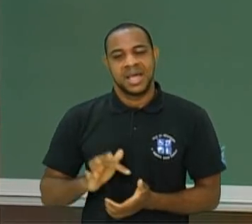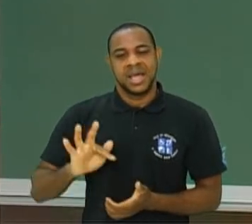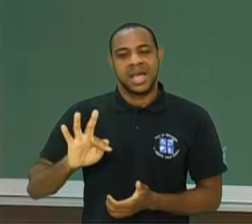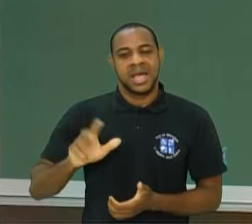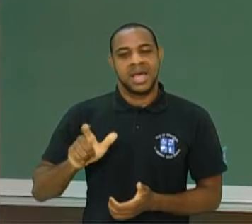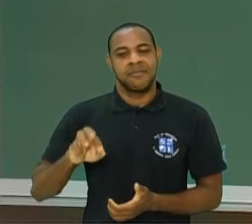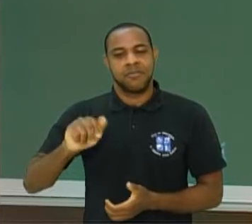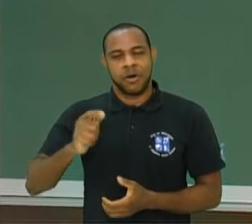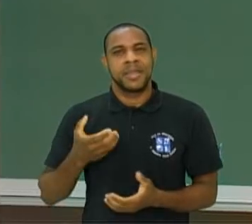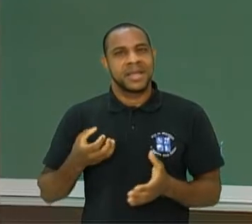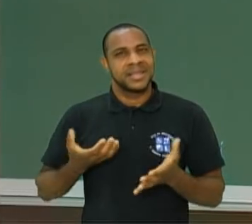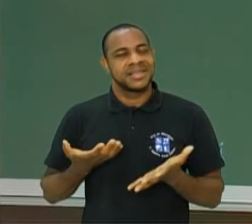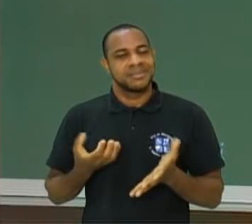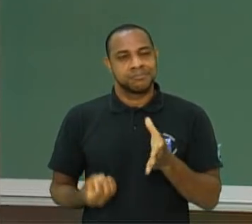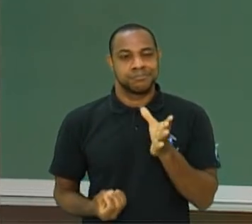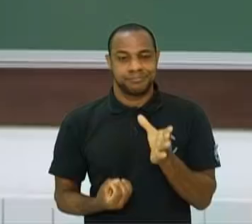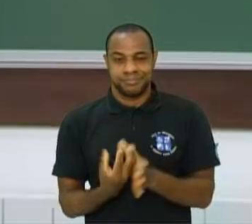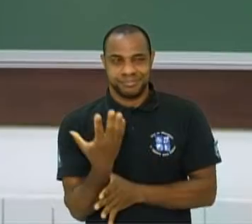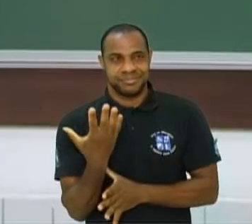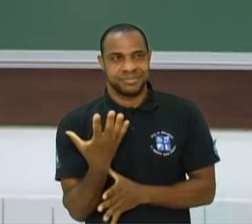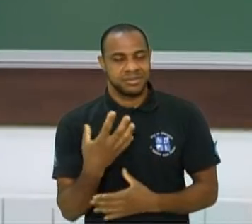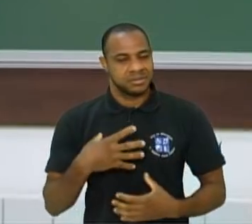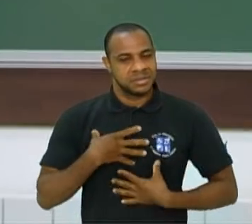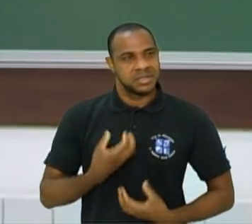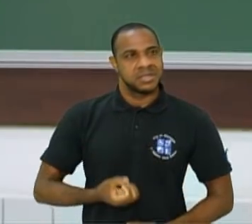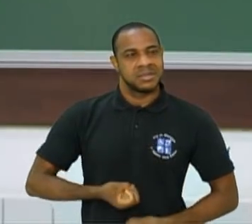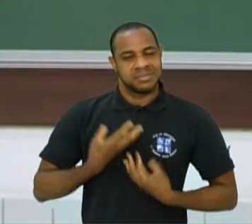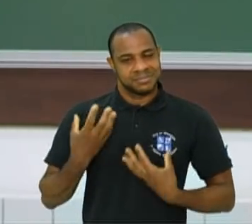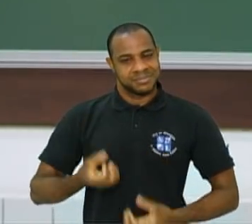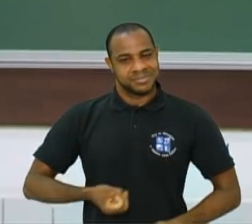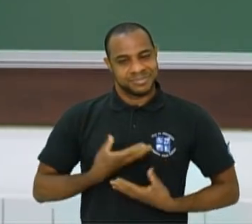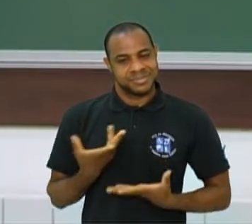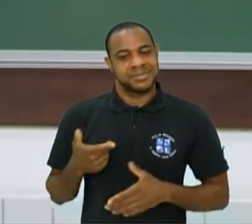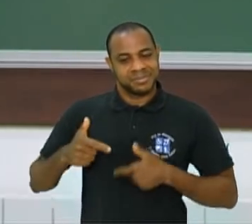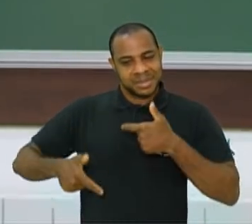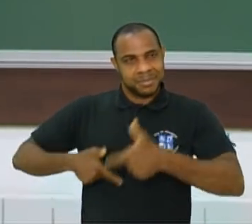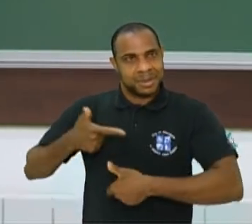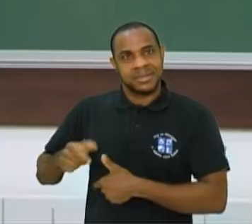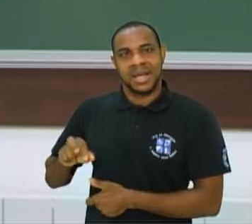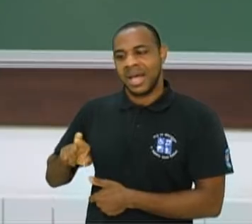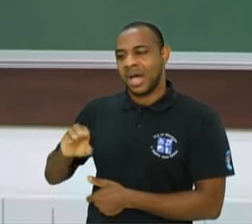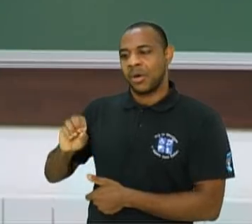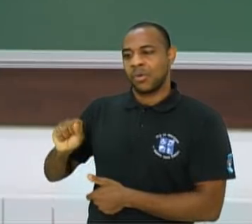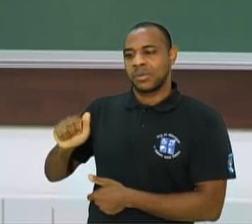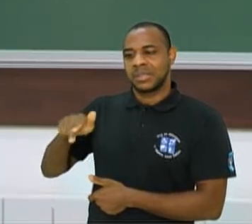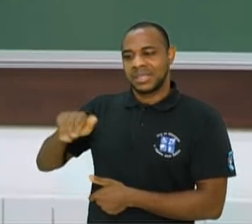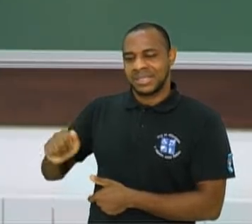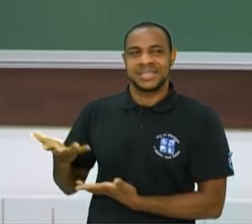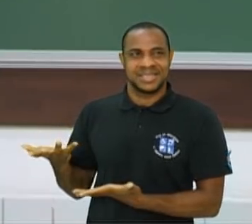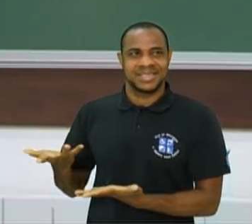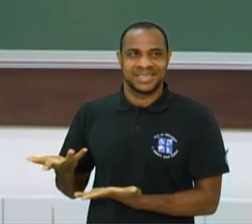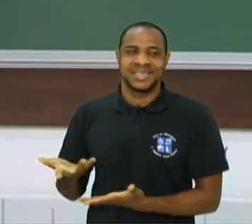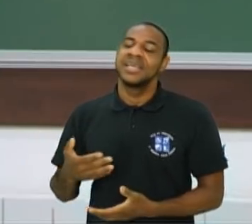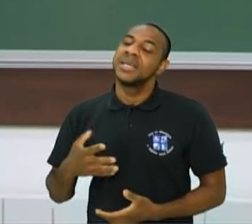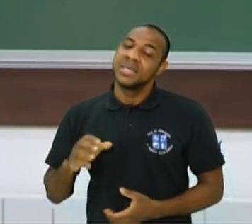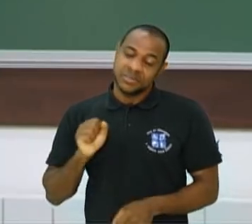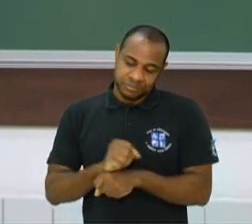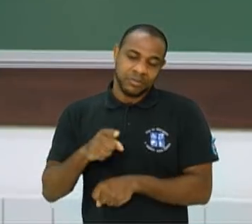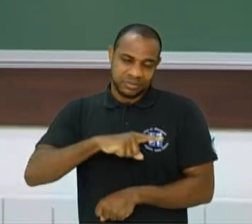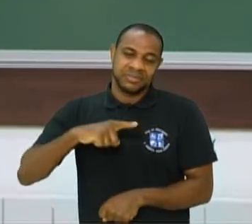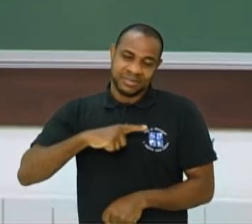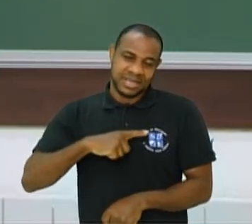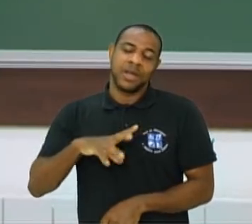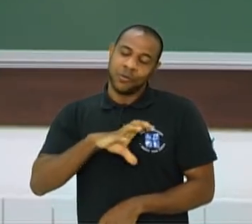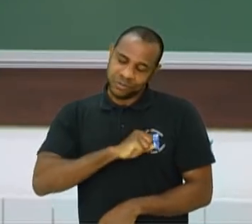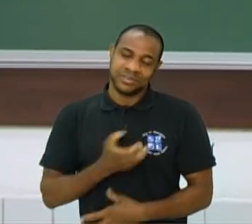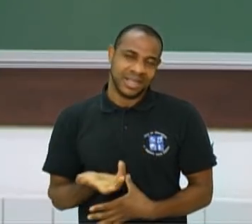uma forma muito bonita e inspirada nas obras da Rosana Paulino. Espero que vocês tenham curtido aí a Flora, porque ela amou estar aqui com vocês.